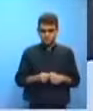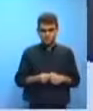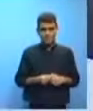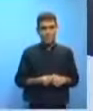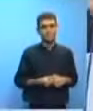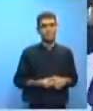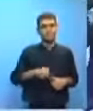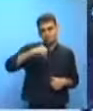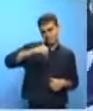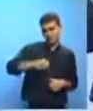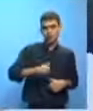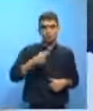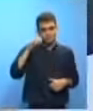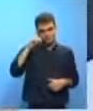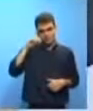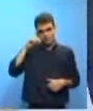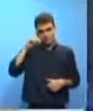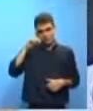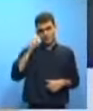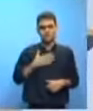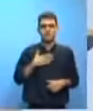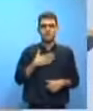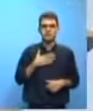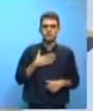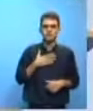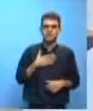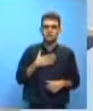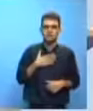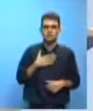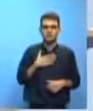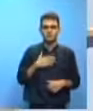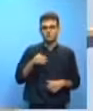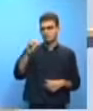E eu não aguento, então eu acabo tomando as cachaças.